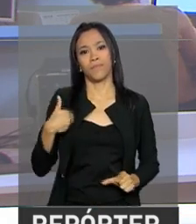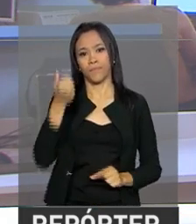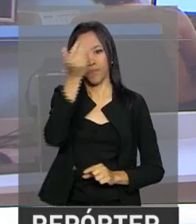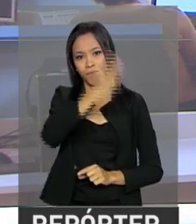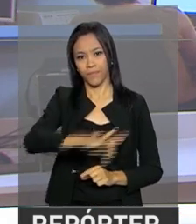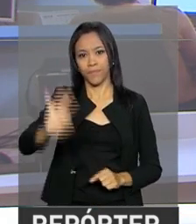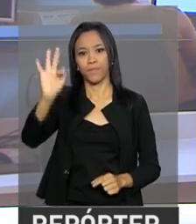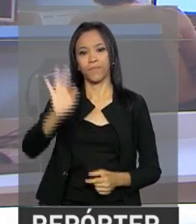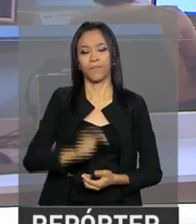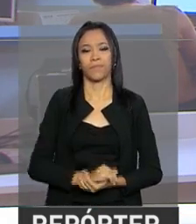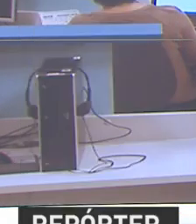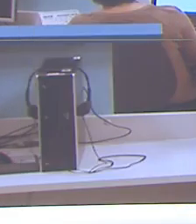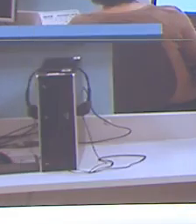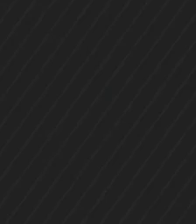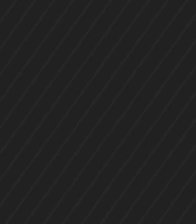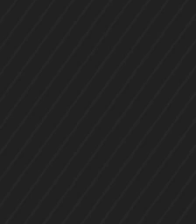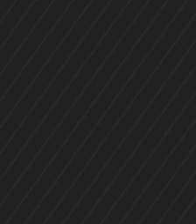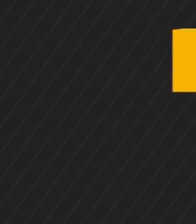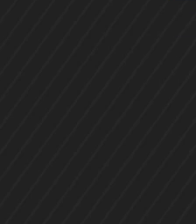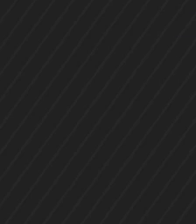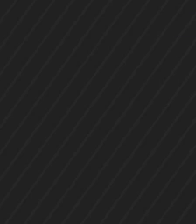TV do Governo Federal